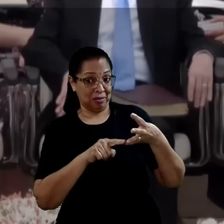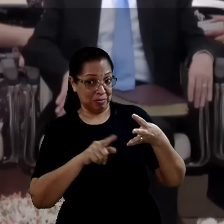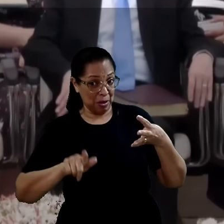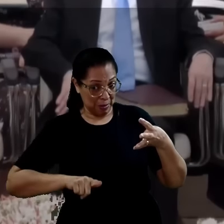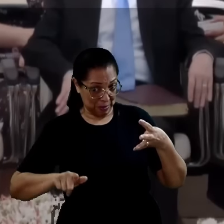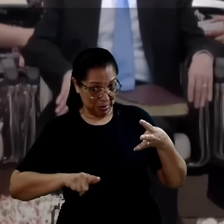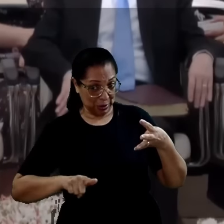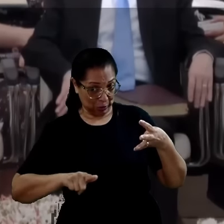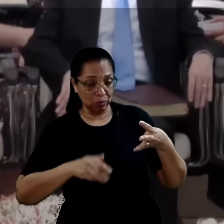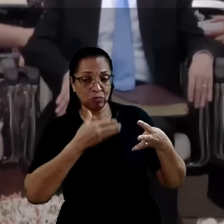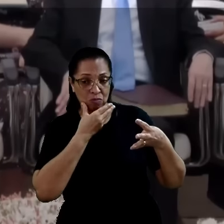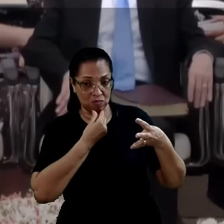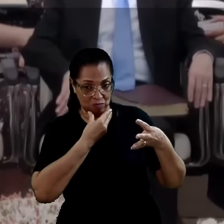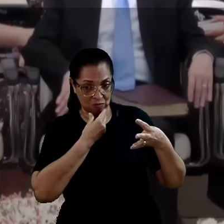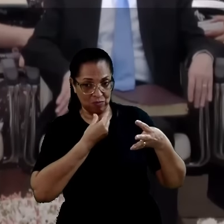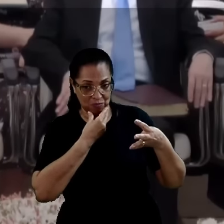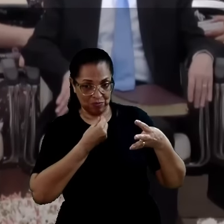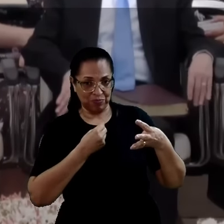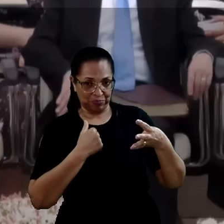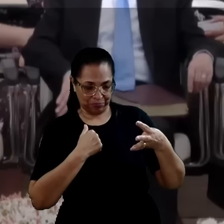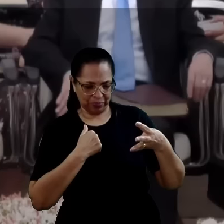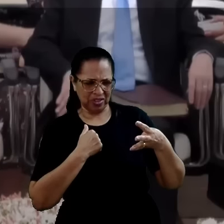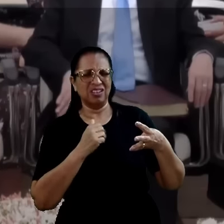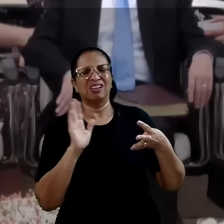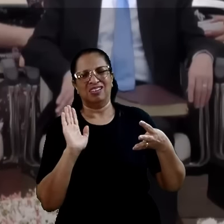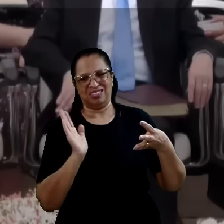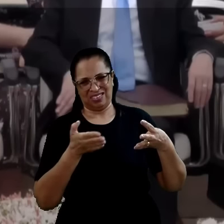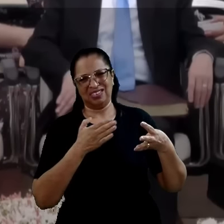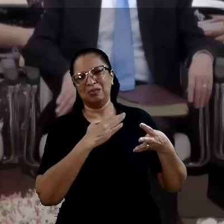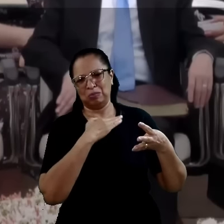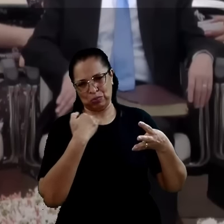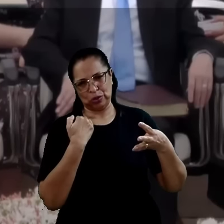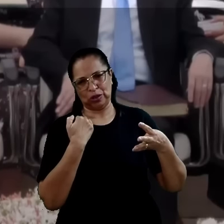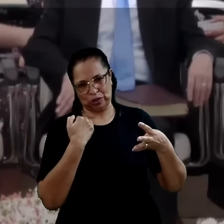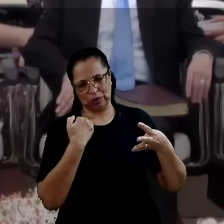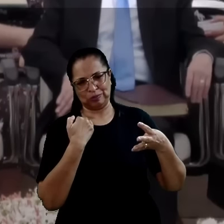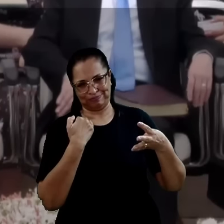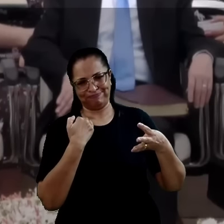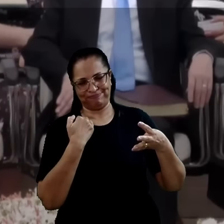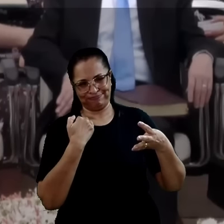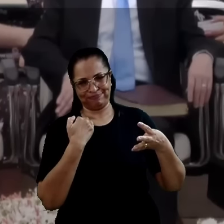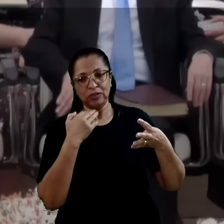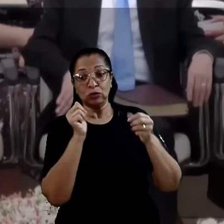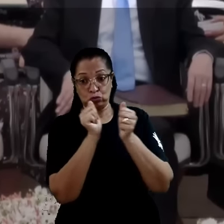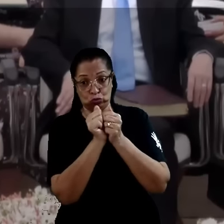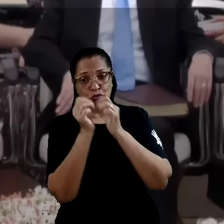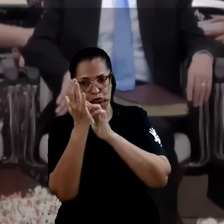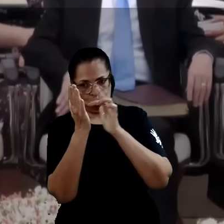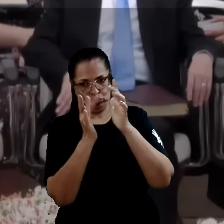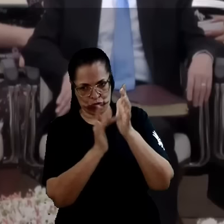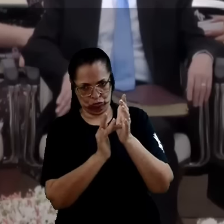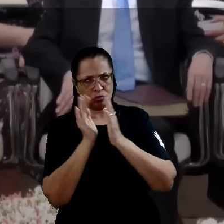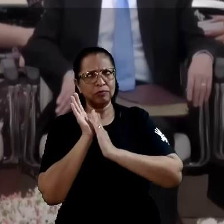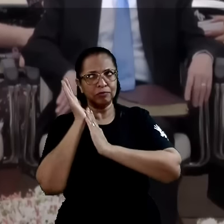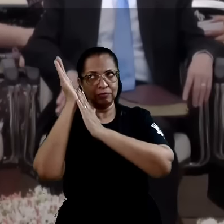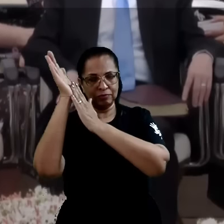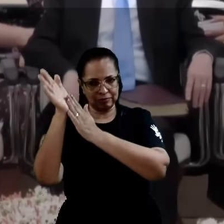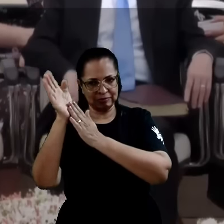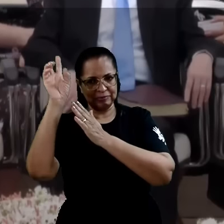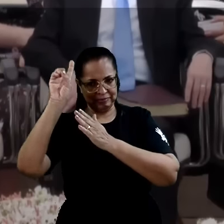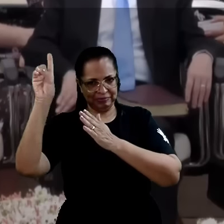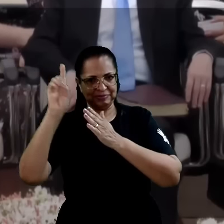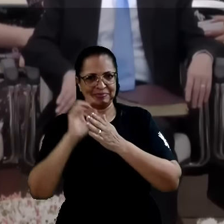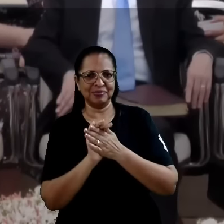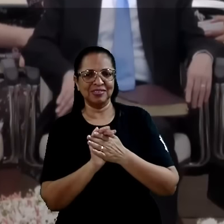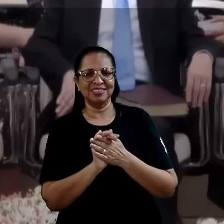descansa no Senhor partiu precocemente aos 28 anos mas está está guardado era um jovem fiel e a gente